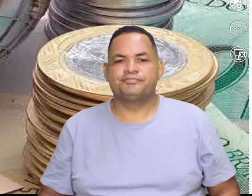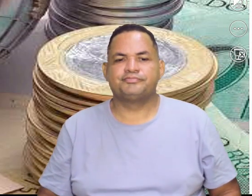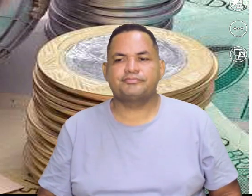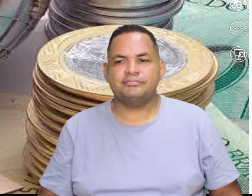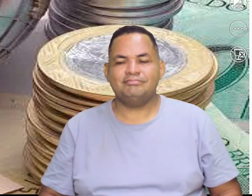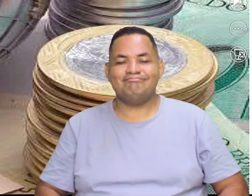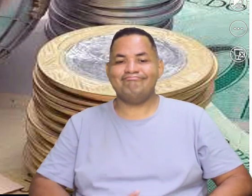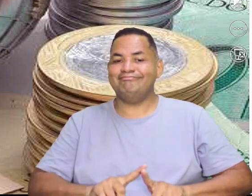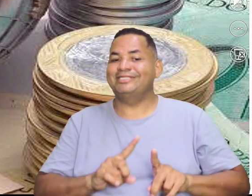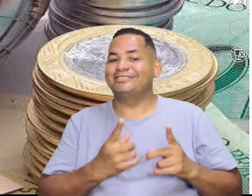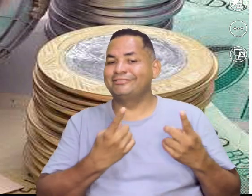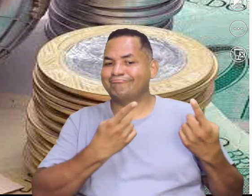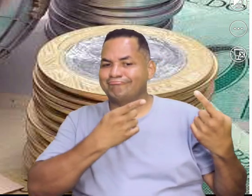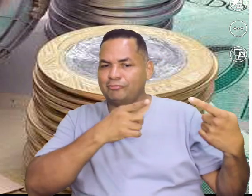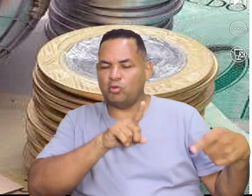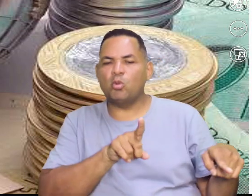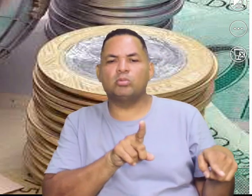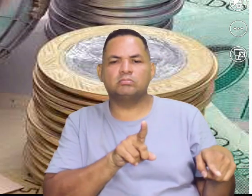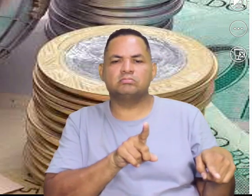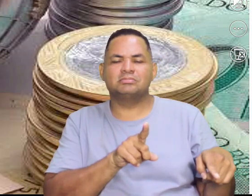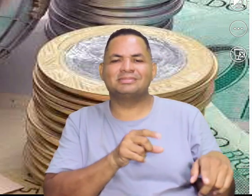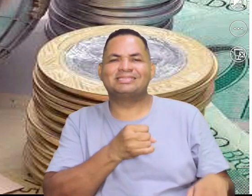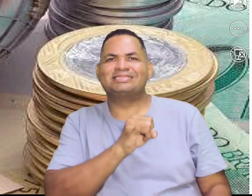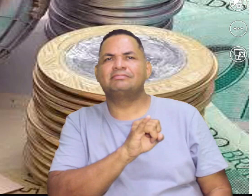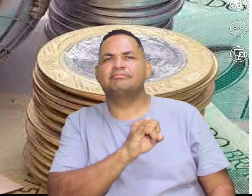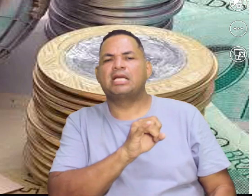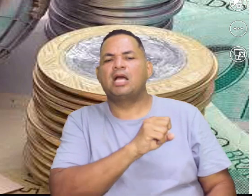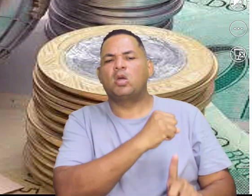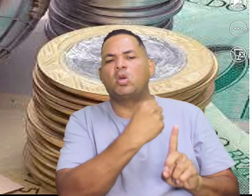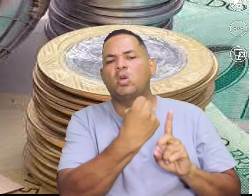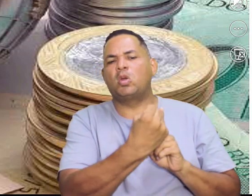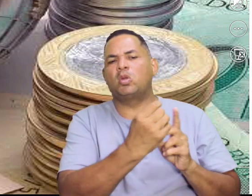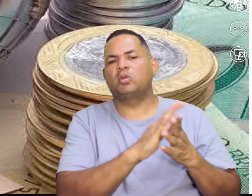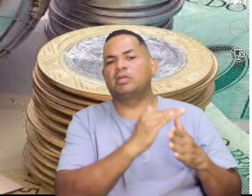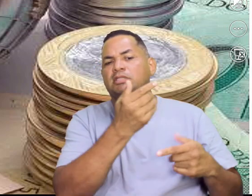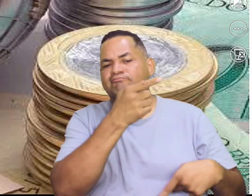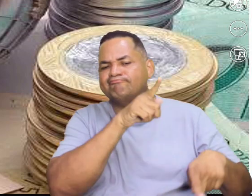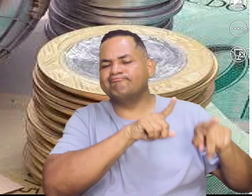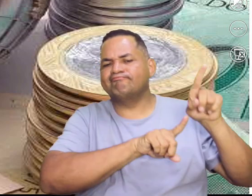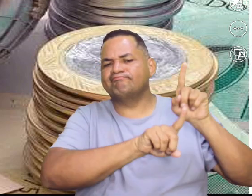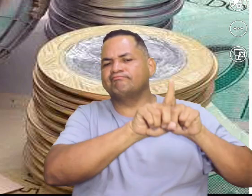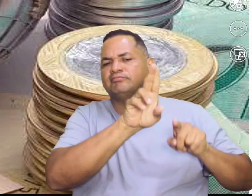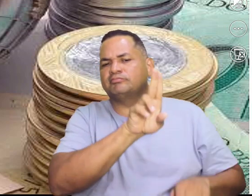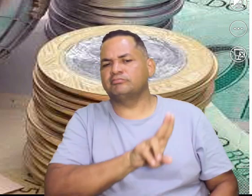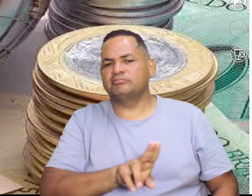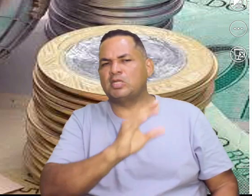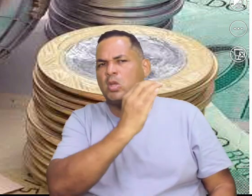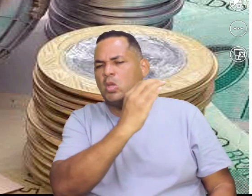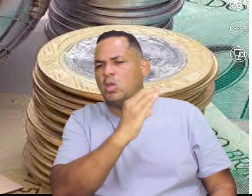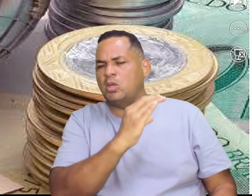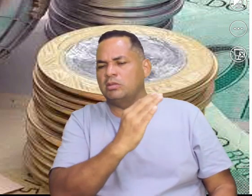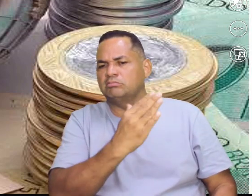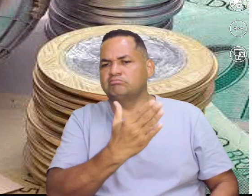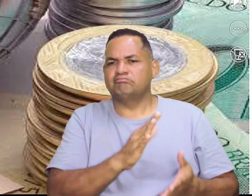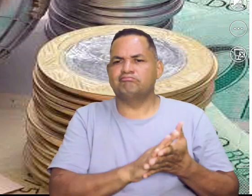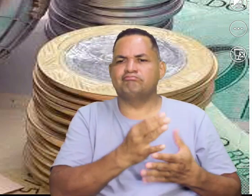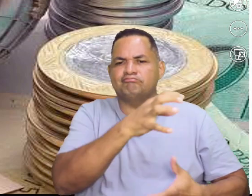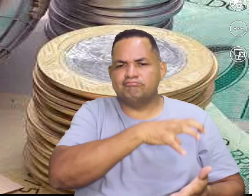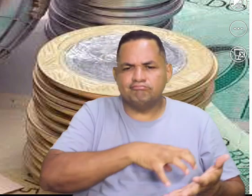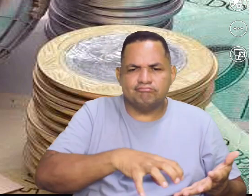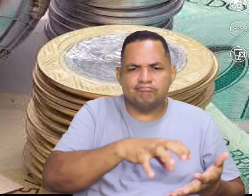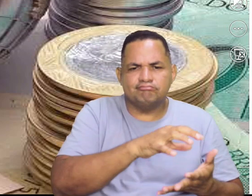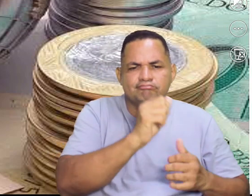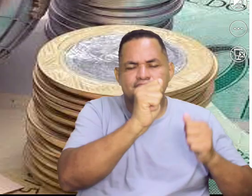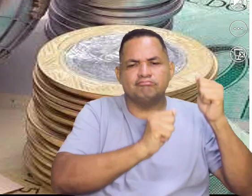contradição. Se uma sociedade ela vai progredir usando ciência, usando a